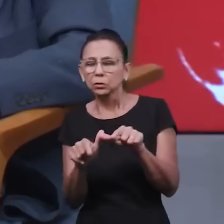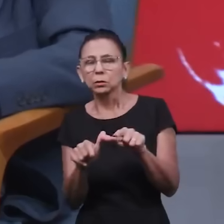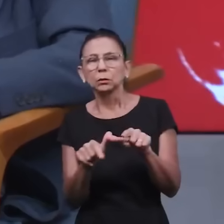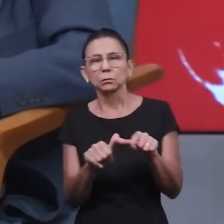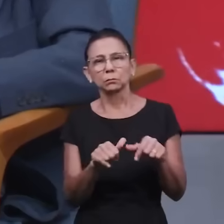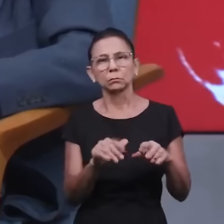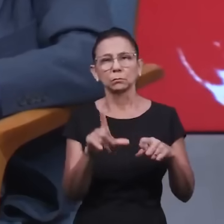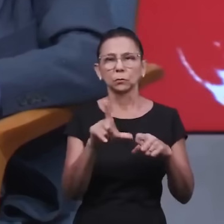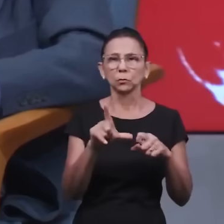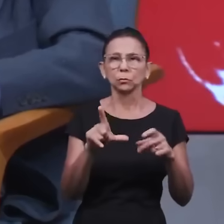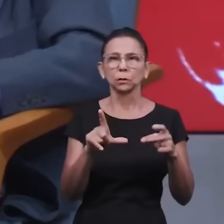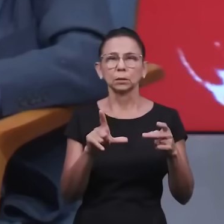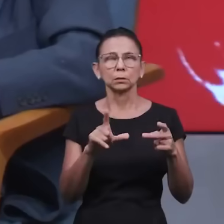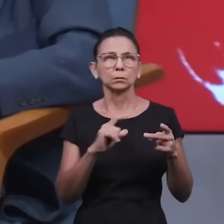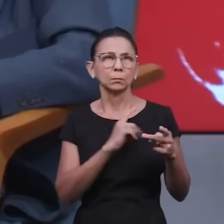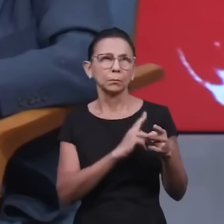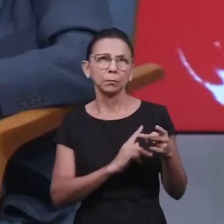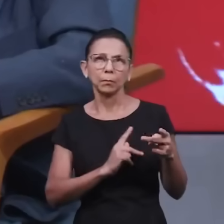2 ou